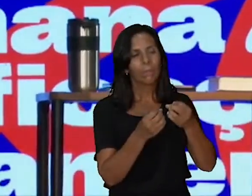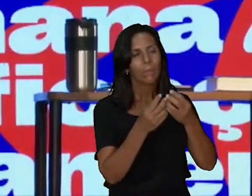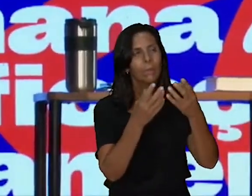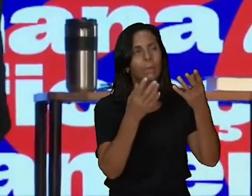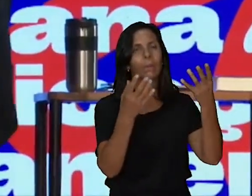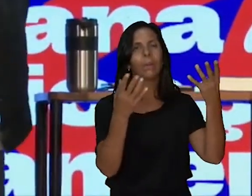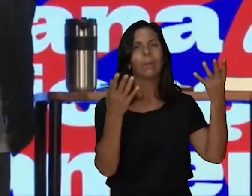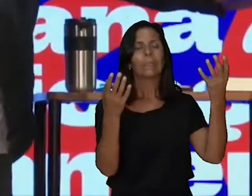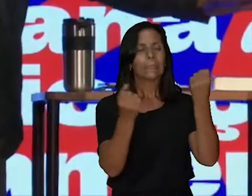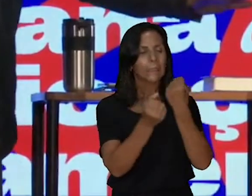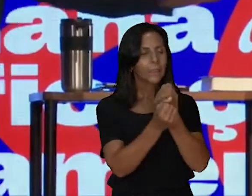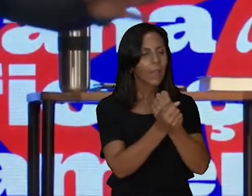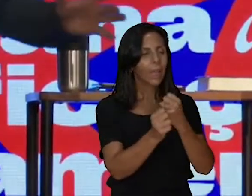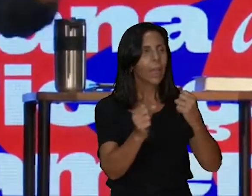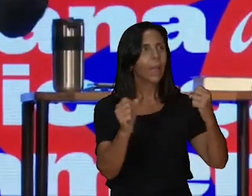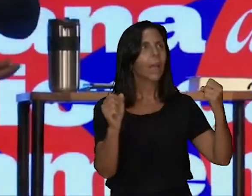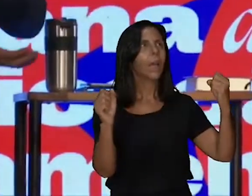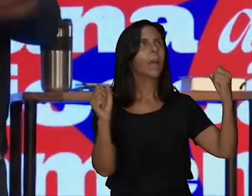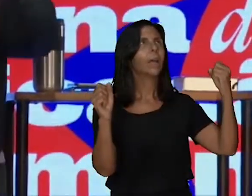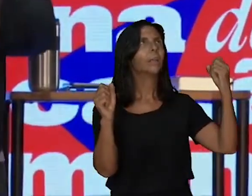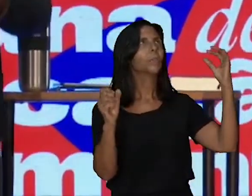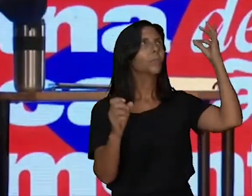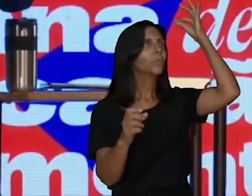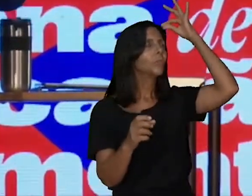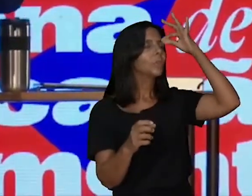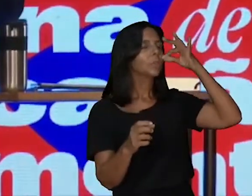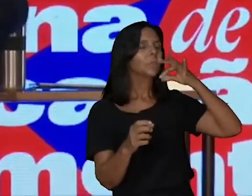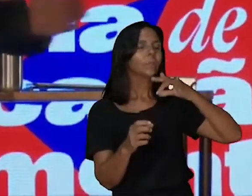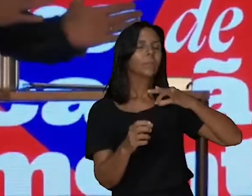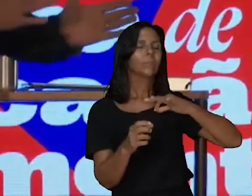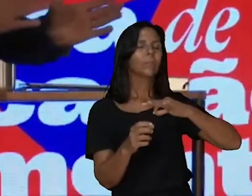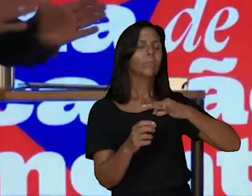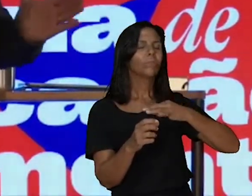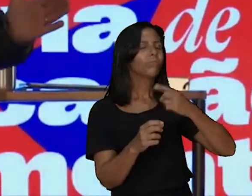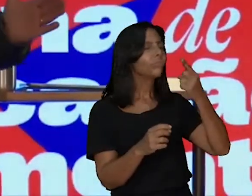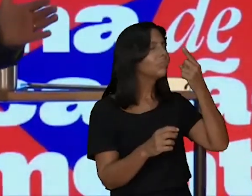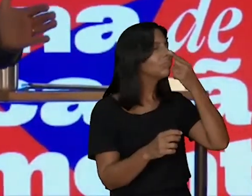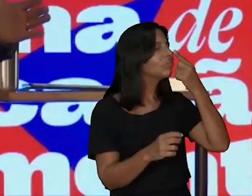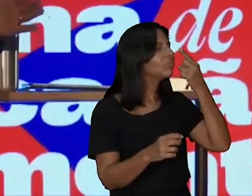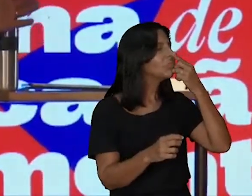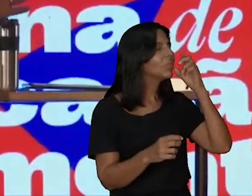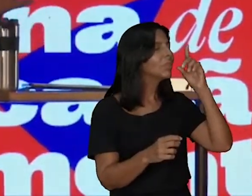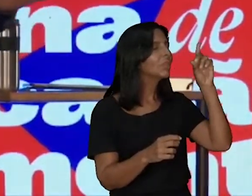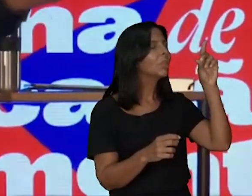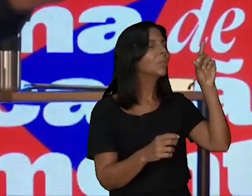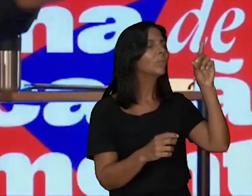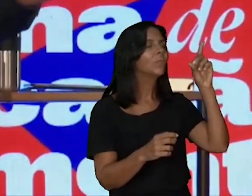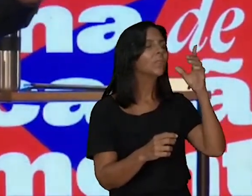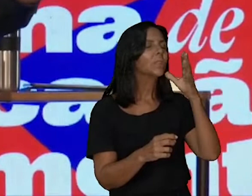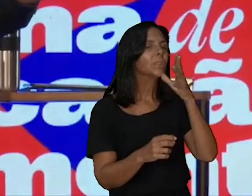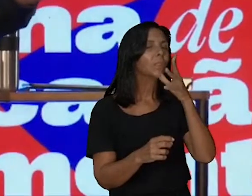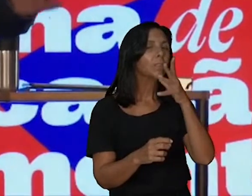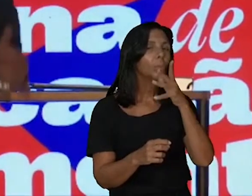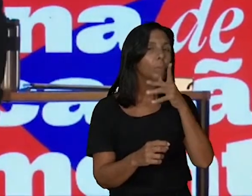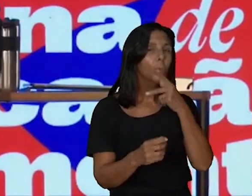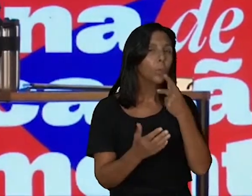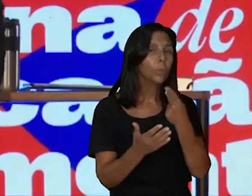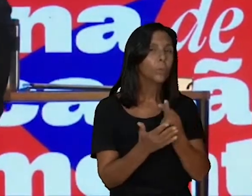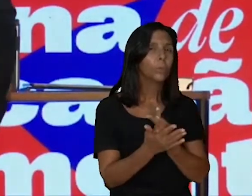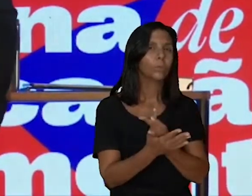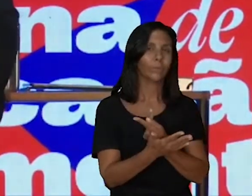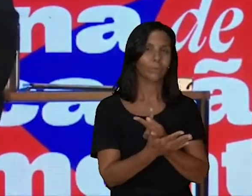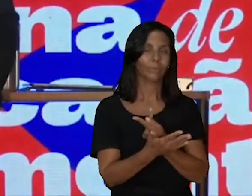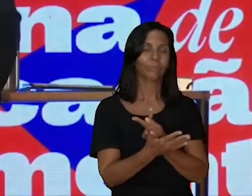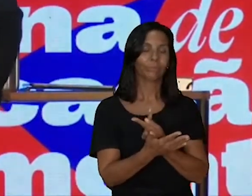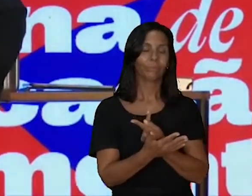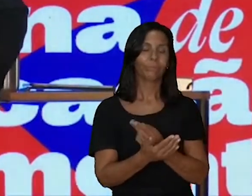a liberdade do Espírito, que desenvolve intimidade, demora mais. Lá no Rio